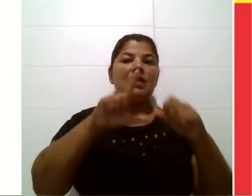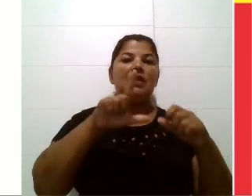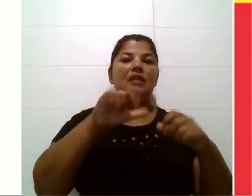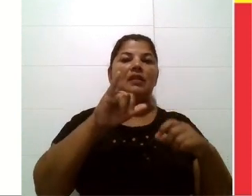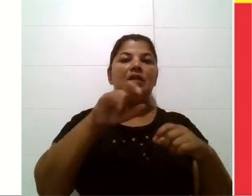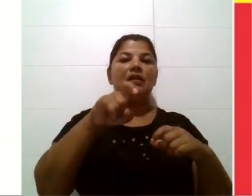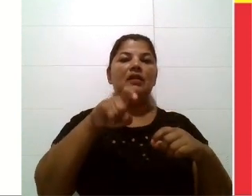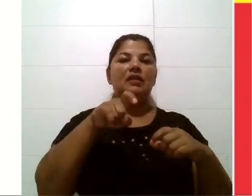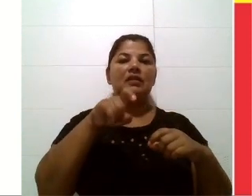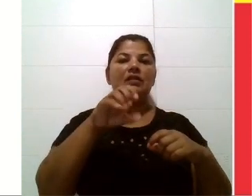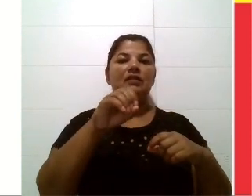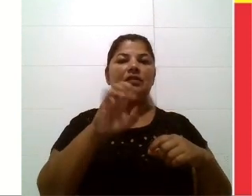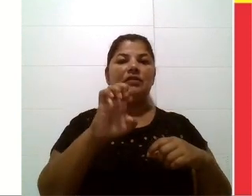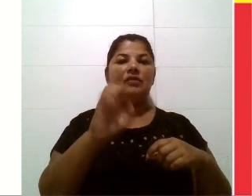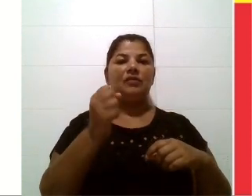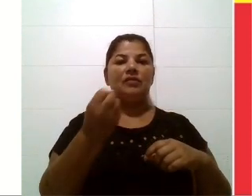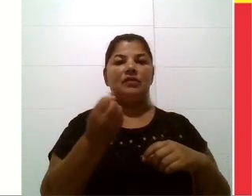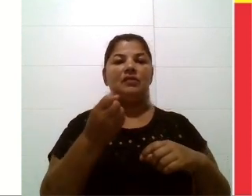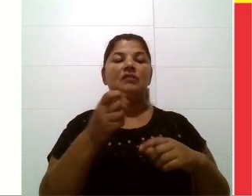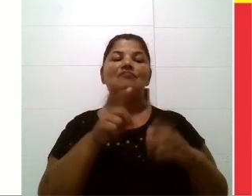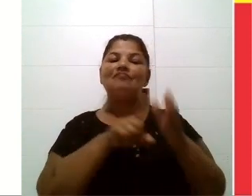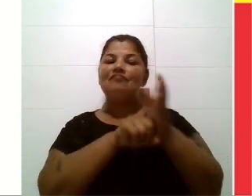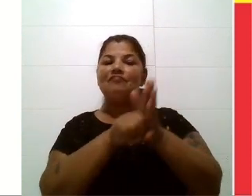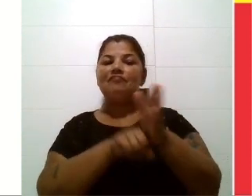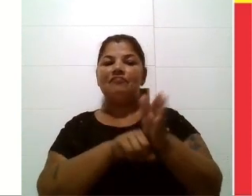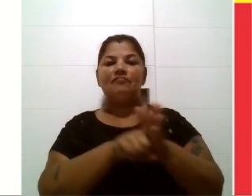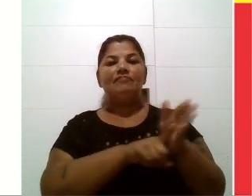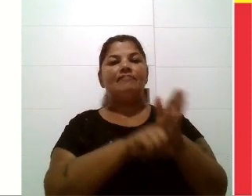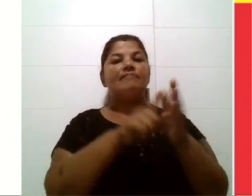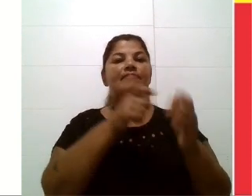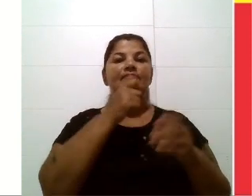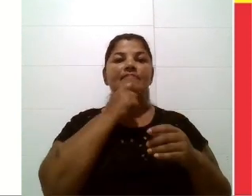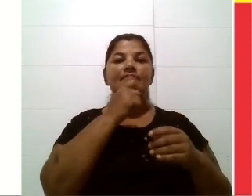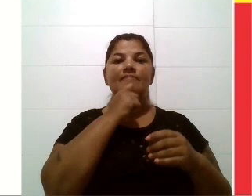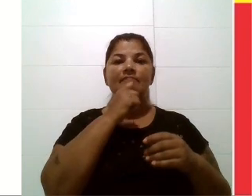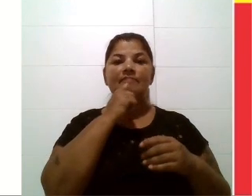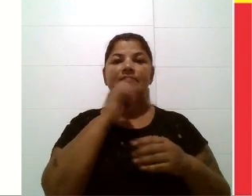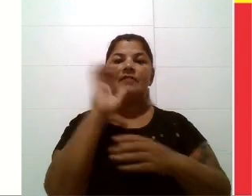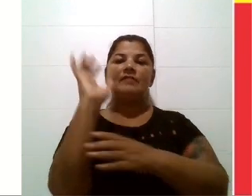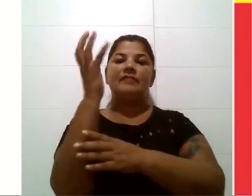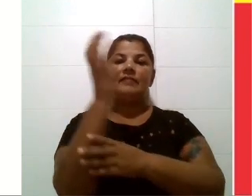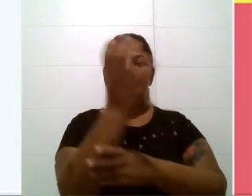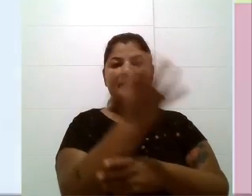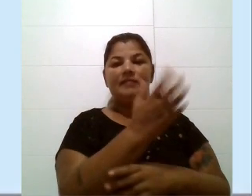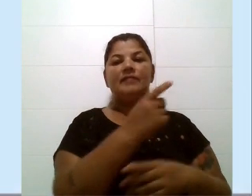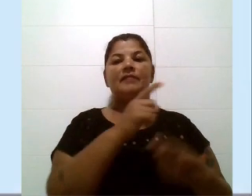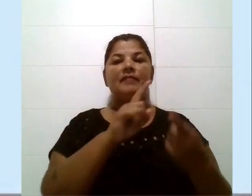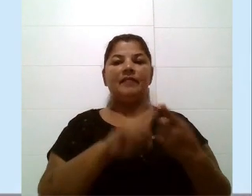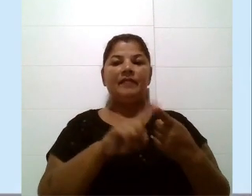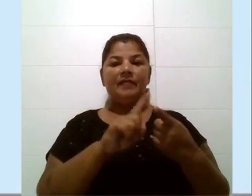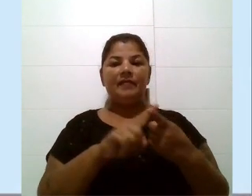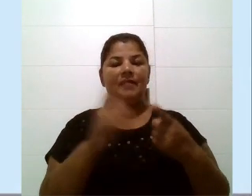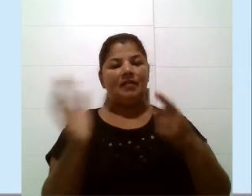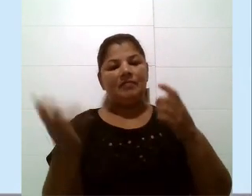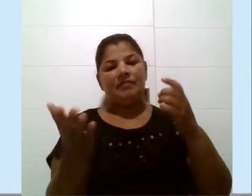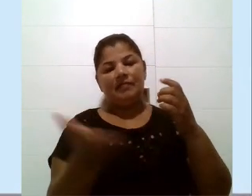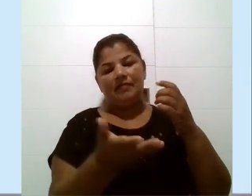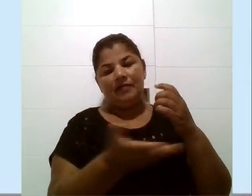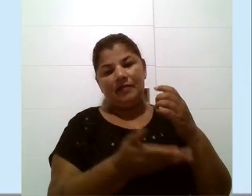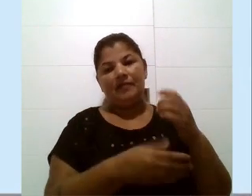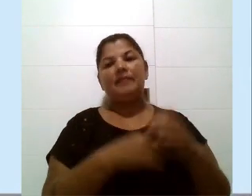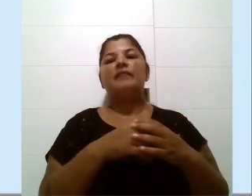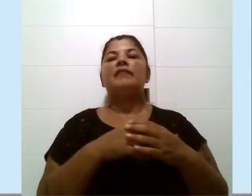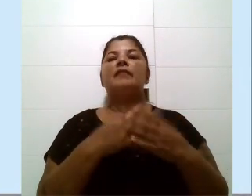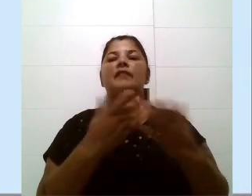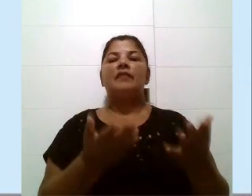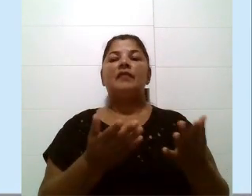não fiscalizados aos desmatamentos. Olha para mim, gente. Existe aí, né, o mau uso do solo também